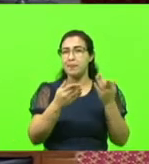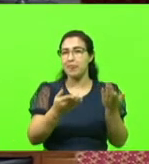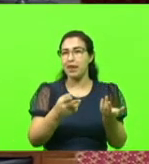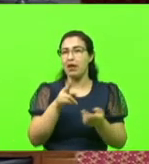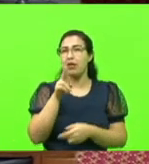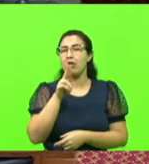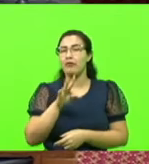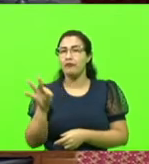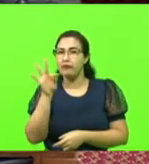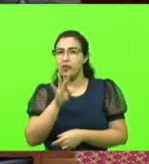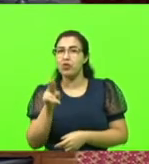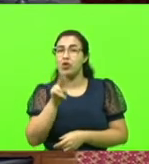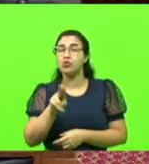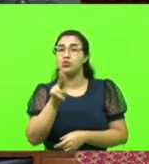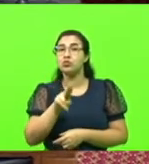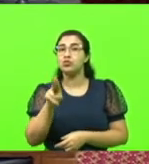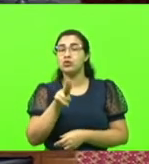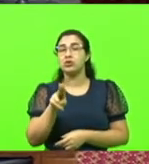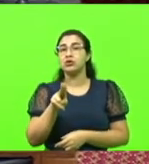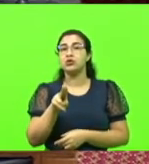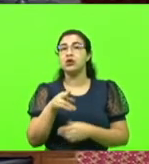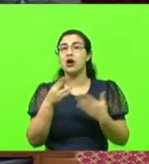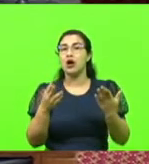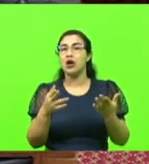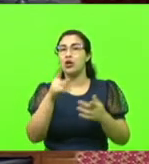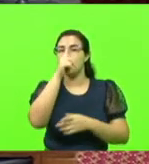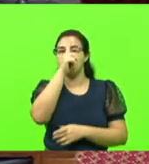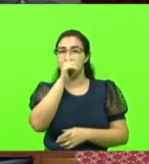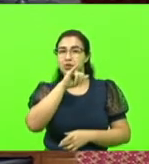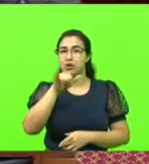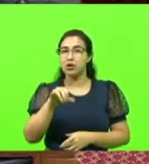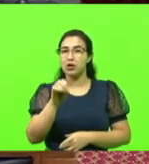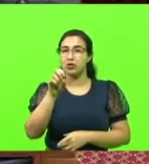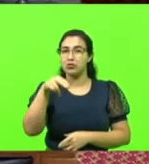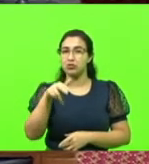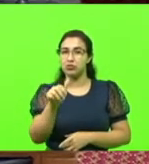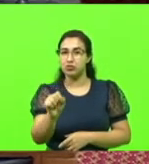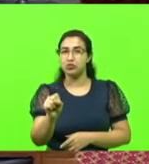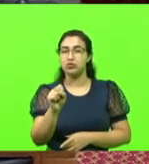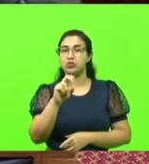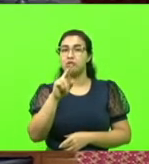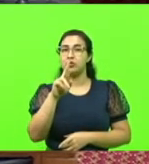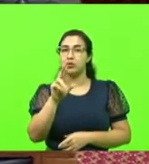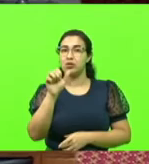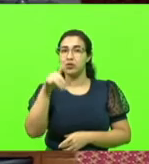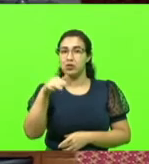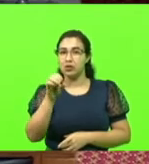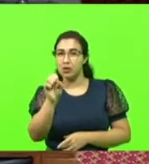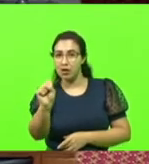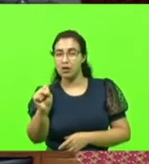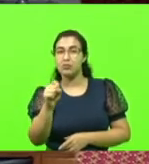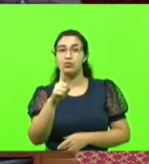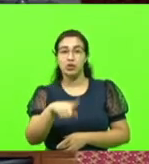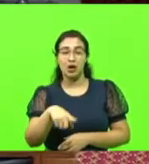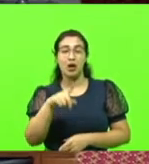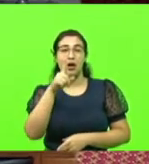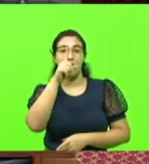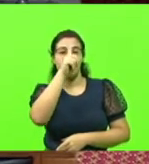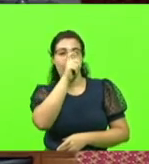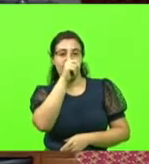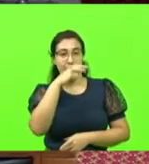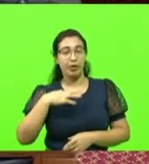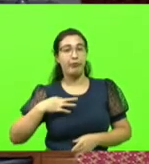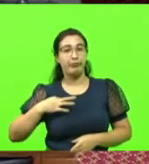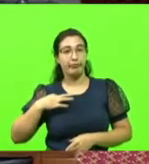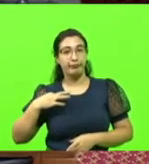Hospital Jonas Ramos, o primeiro hospital construído em Caçador, como seu hospital universitário. É